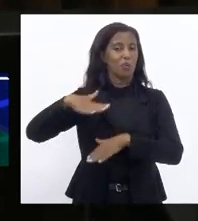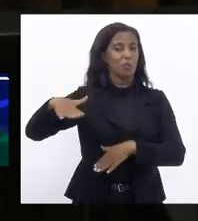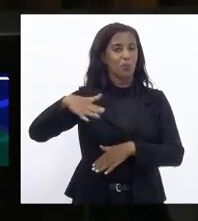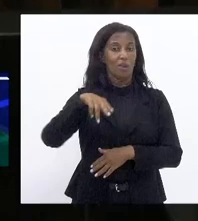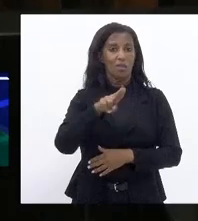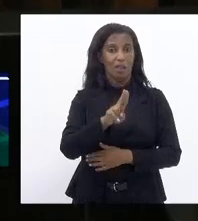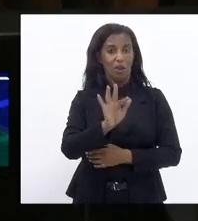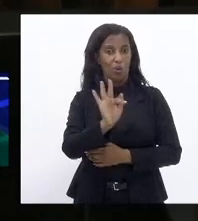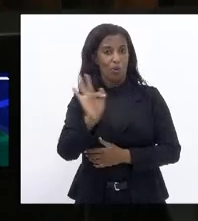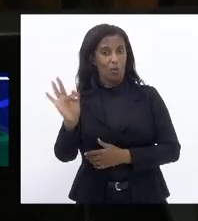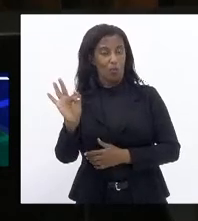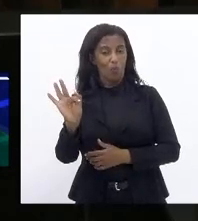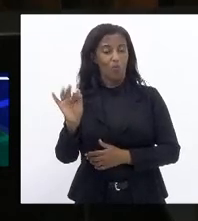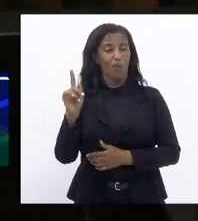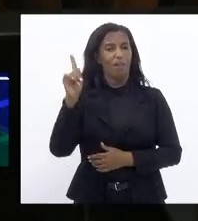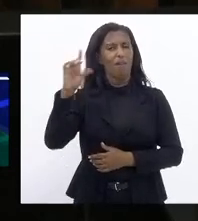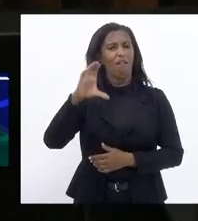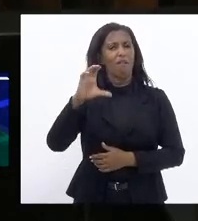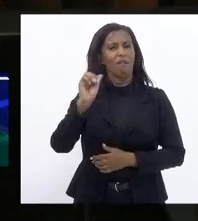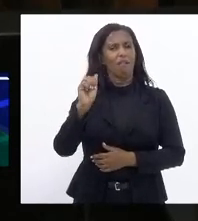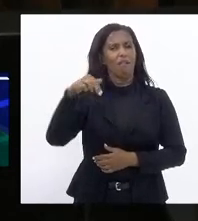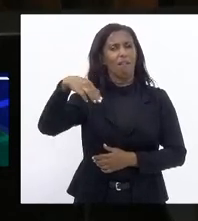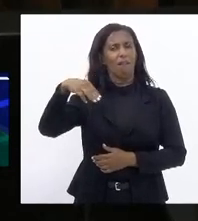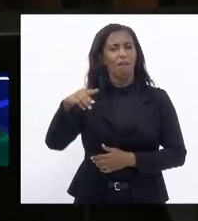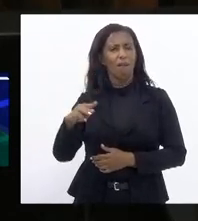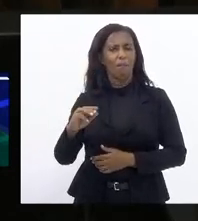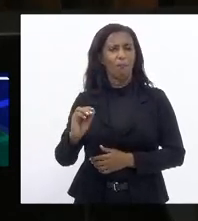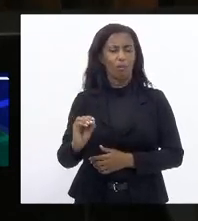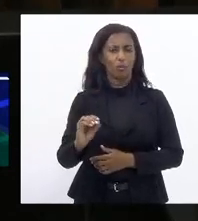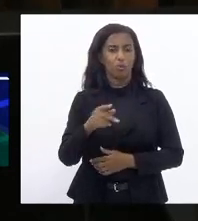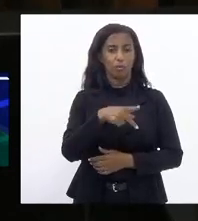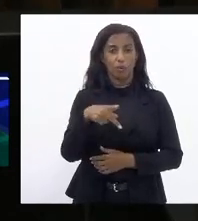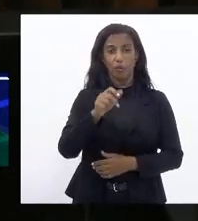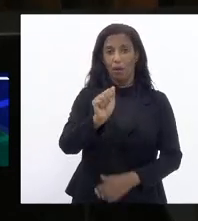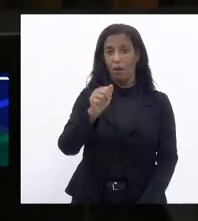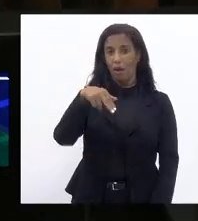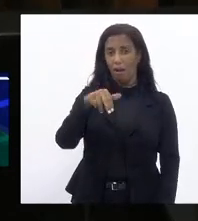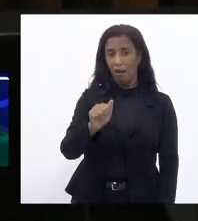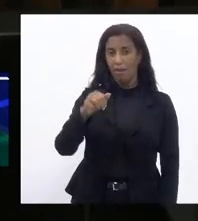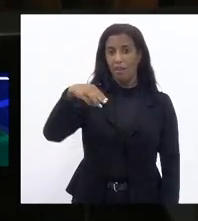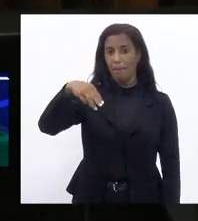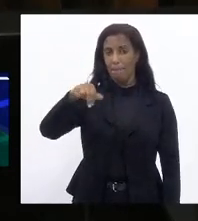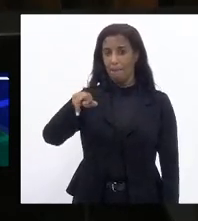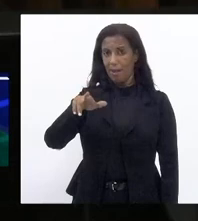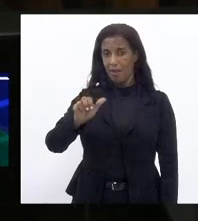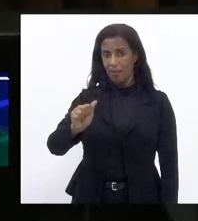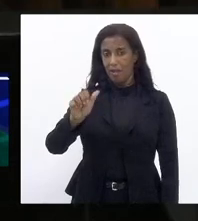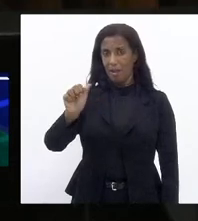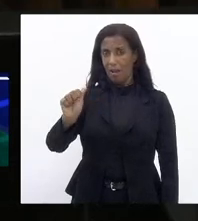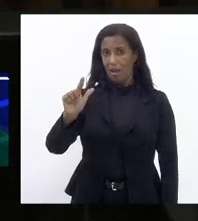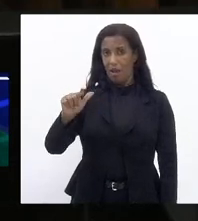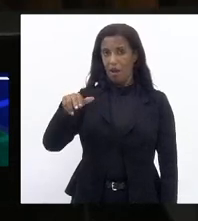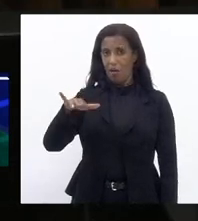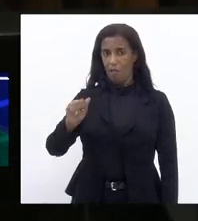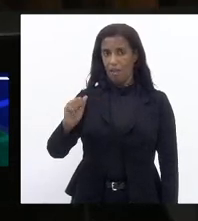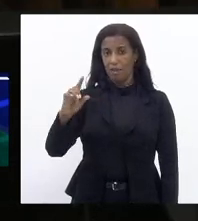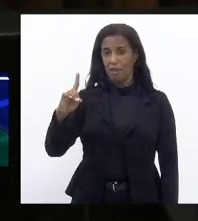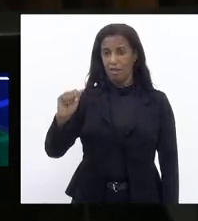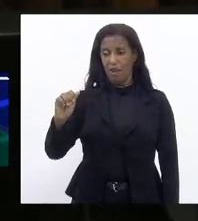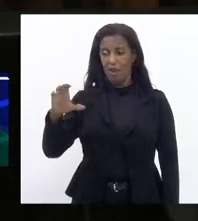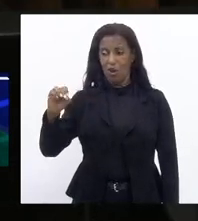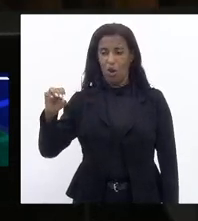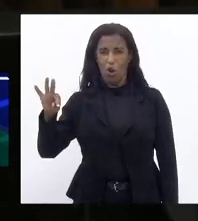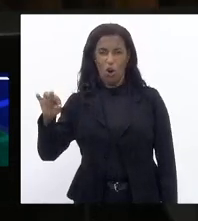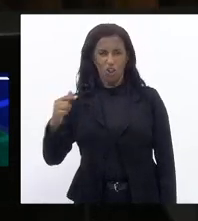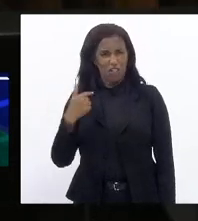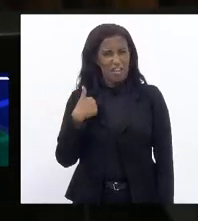UF, no município de Campos. A professora Ana Maria Almeida da Costa, eu a chamo há muitos anos de Aninha, então